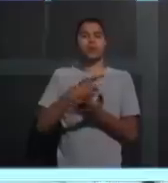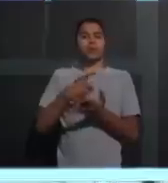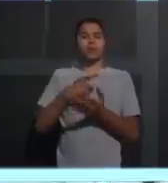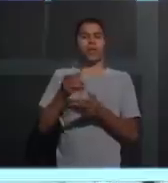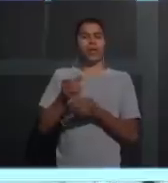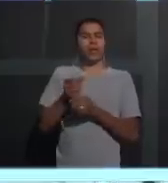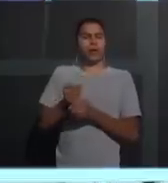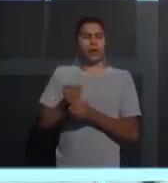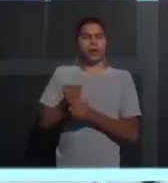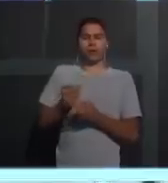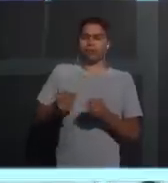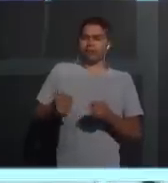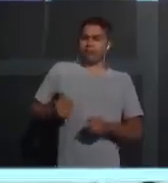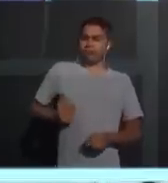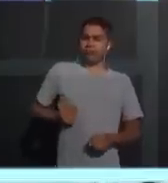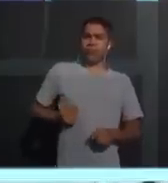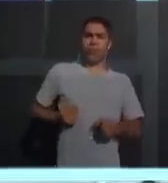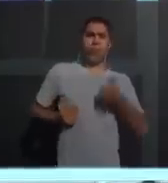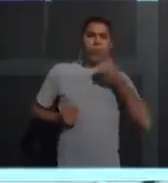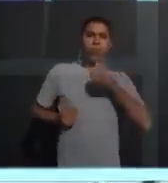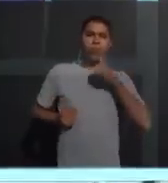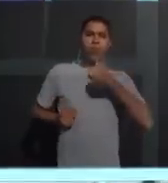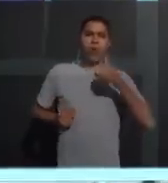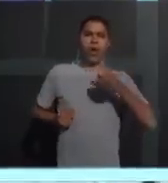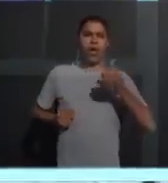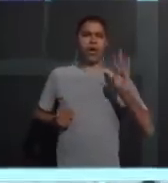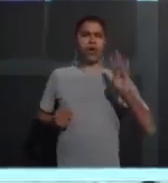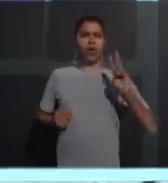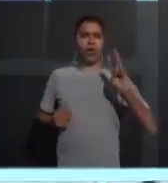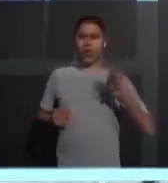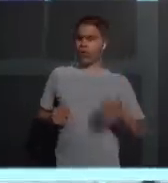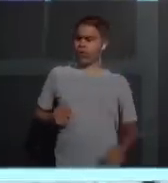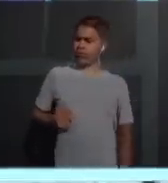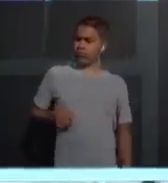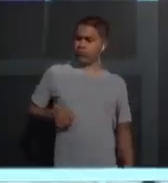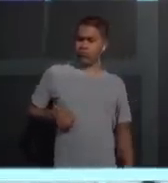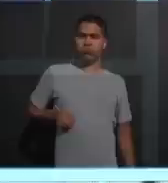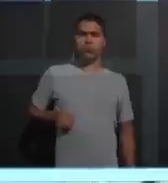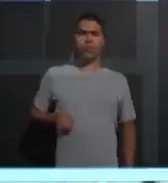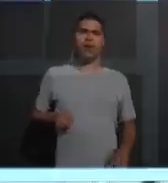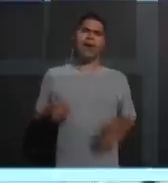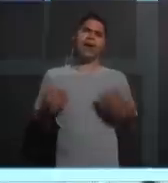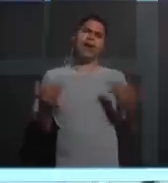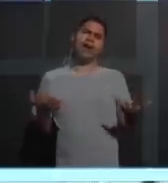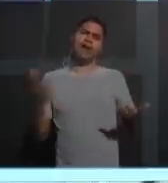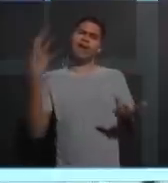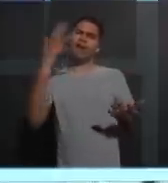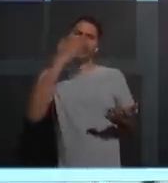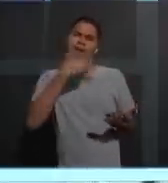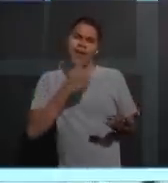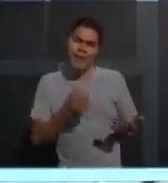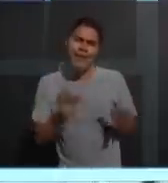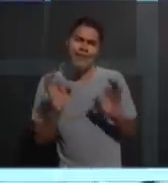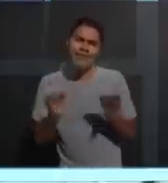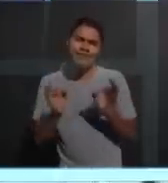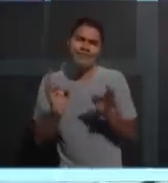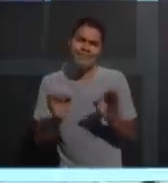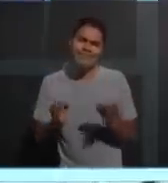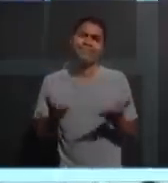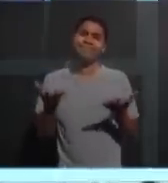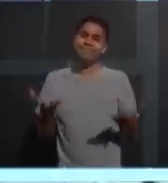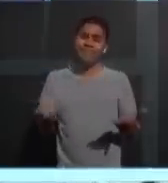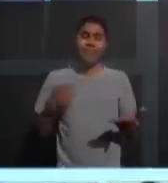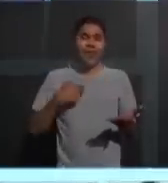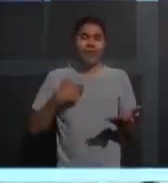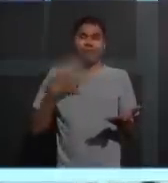dos buquês de noivas do mundo inteiro a fala comigo meninos aqui lindo livro não é